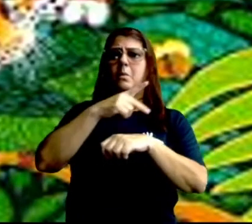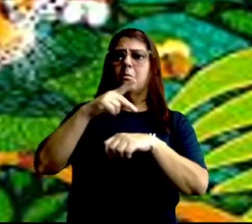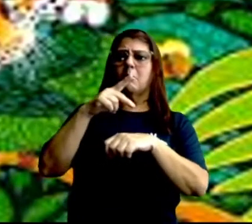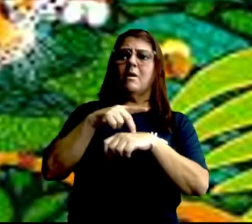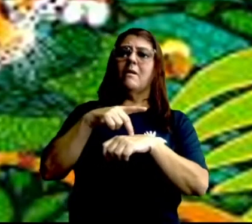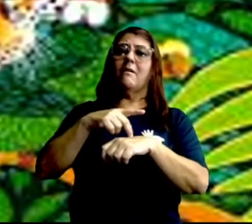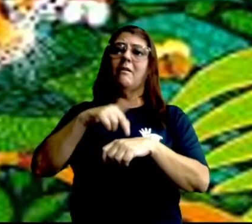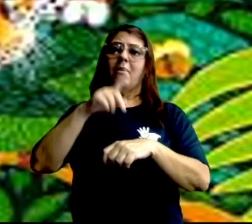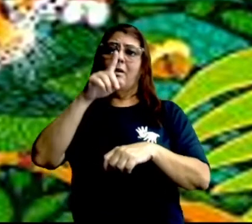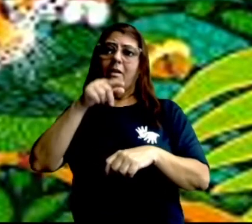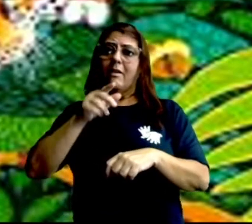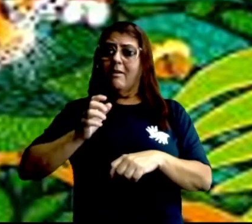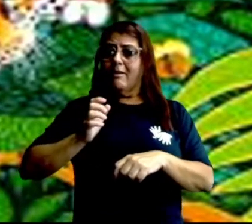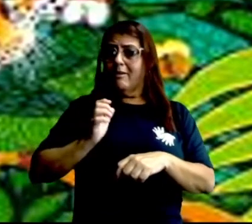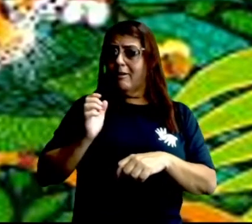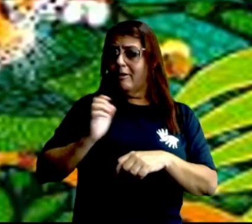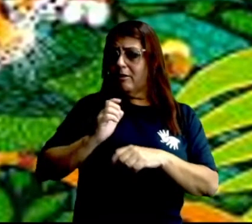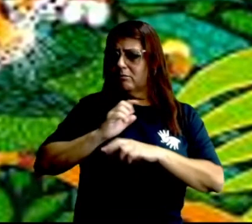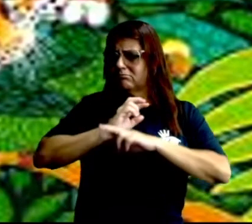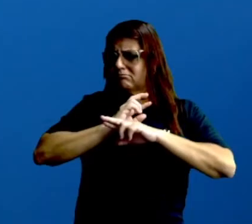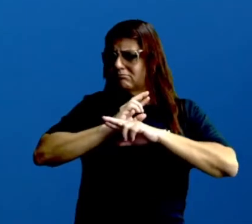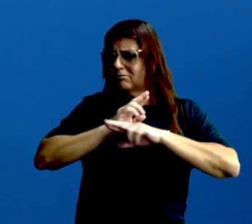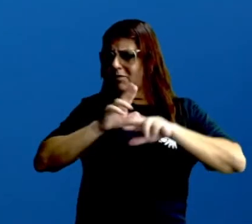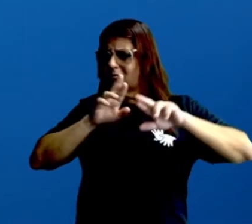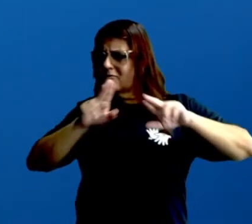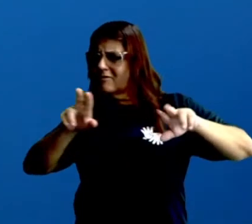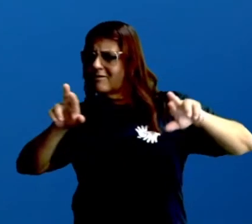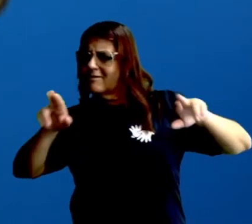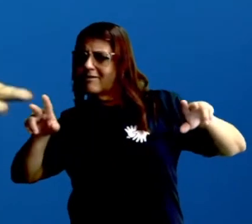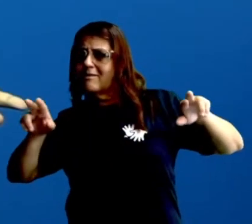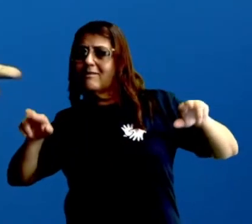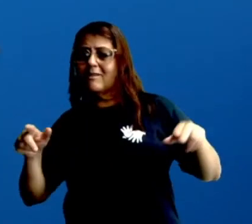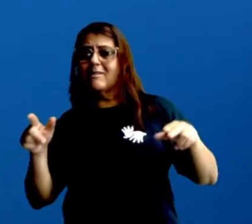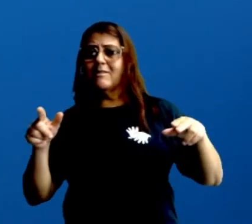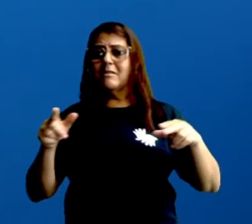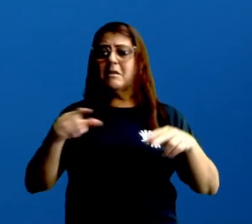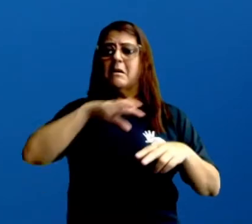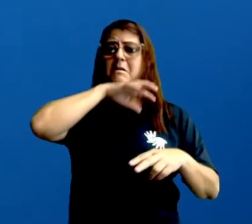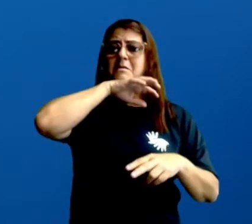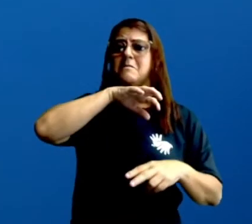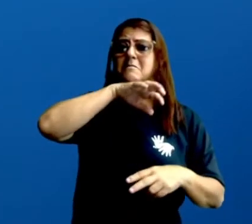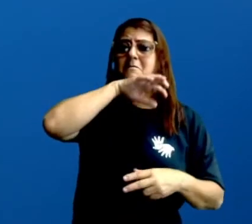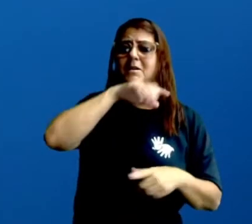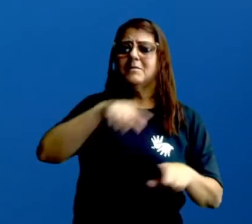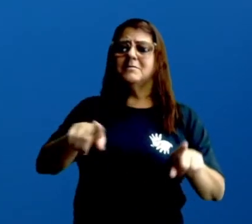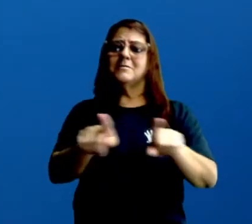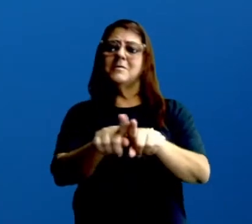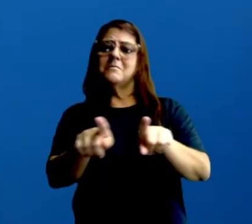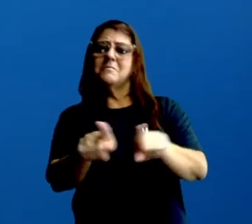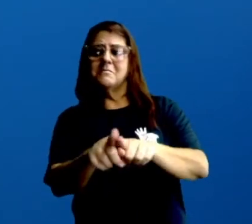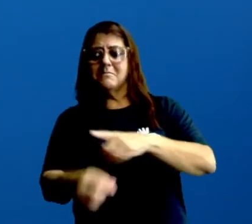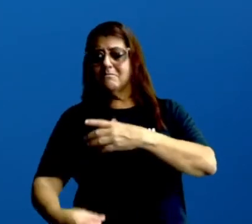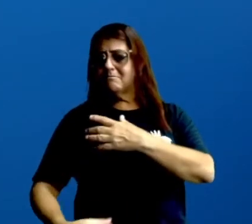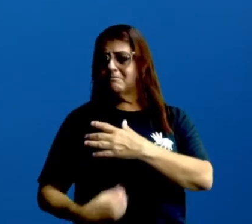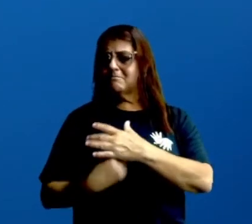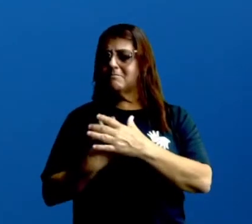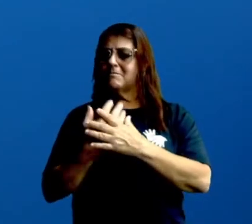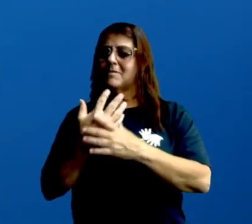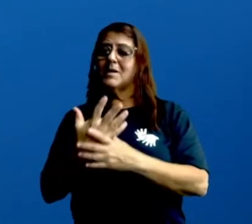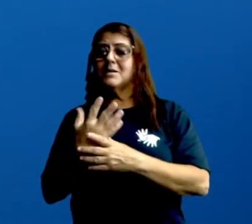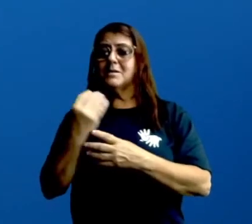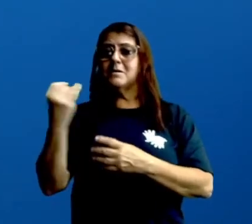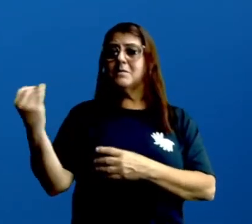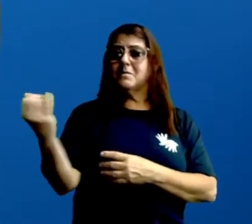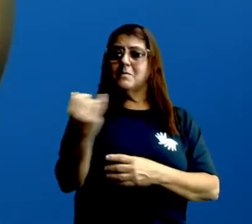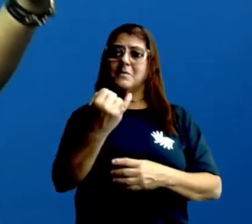que tem uma riqueza imensurável né tanto de espécies de animais como questão de vegetação e